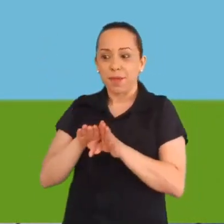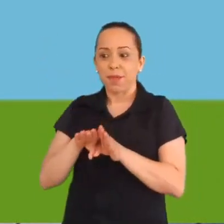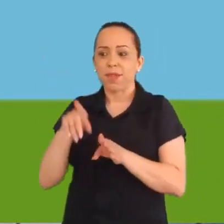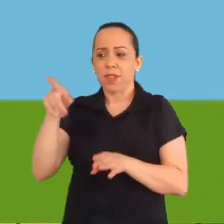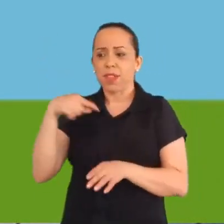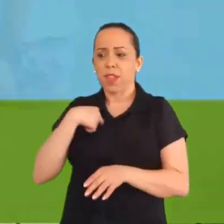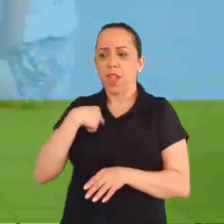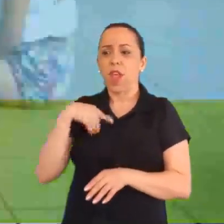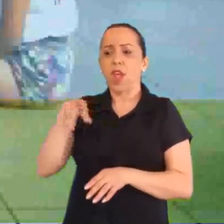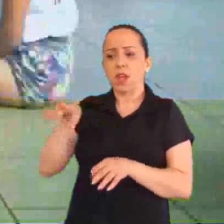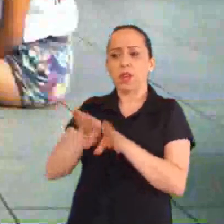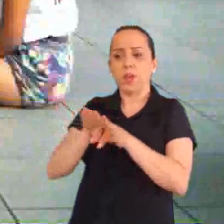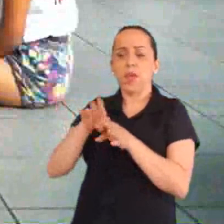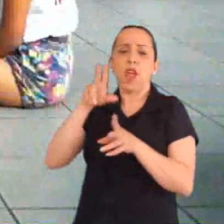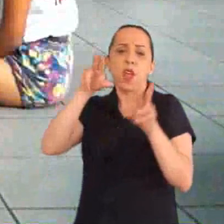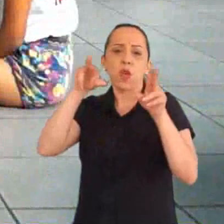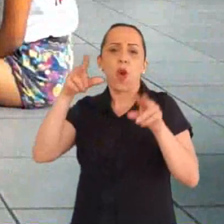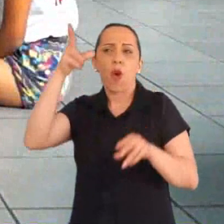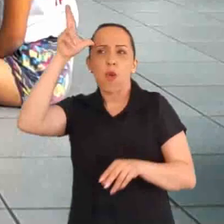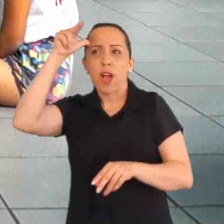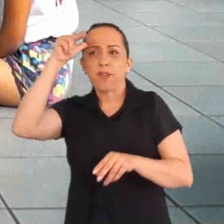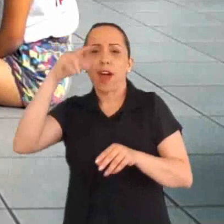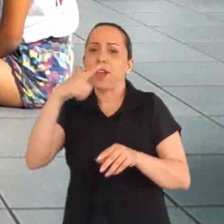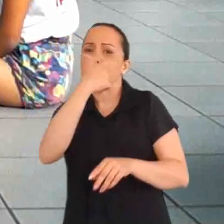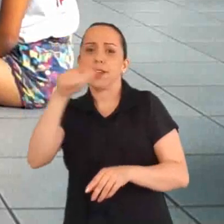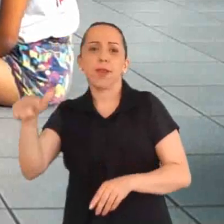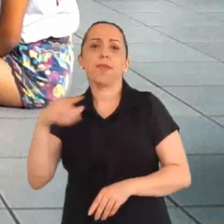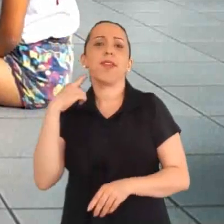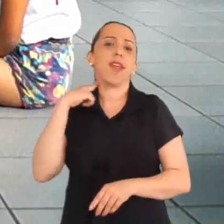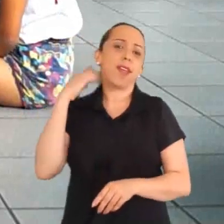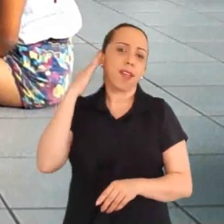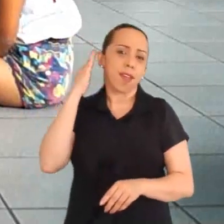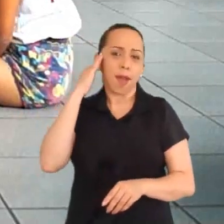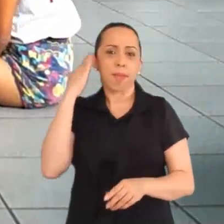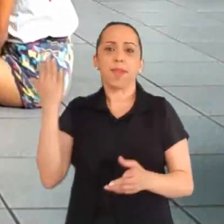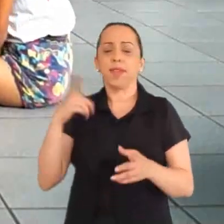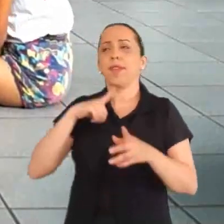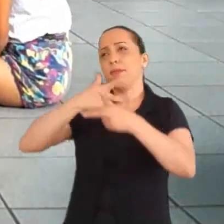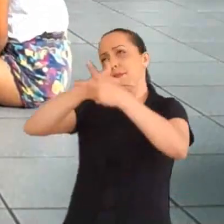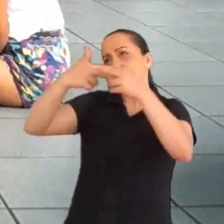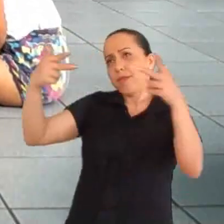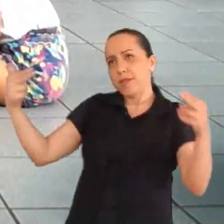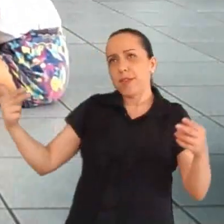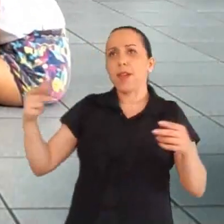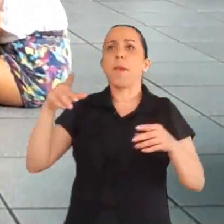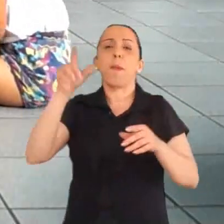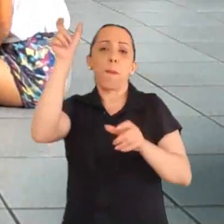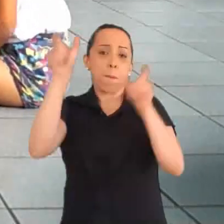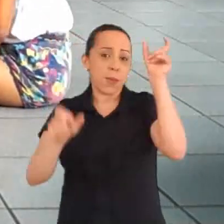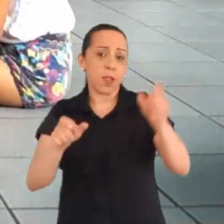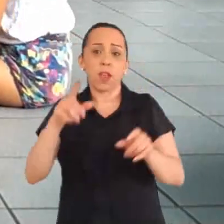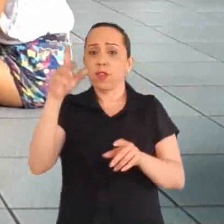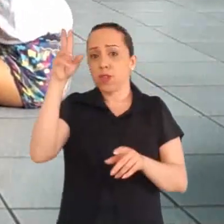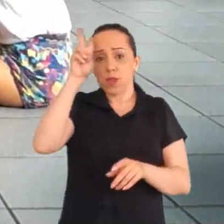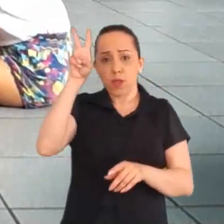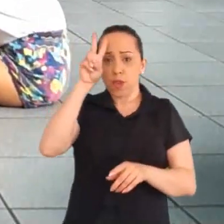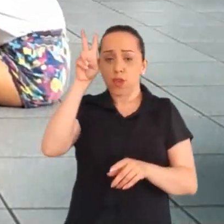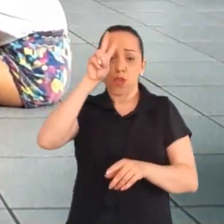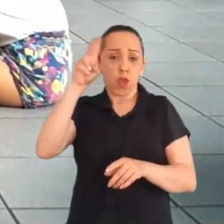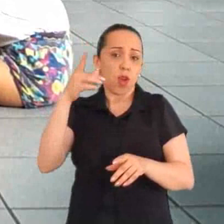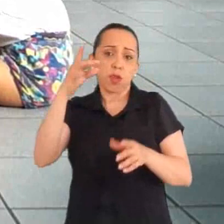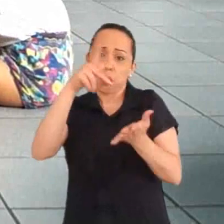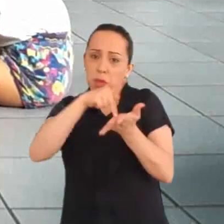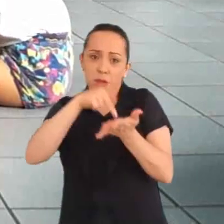É tipo um cavalo sem cabeça. Exatamente! Bom, esses personagens, eles não existem de verdade. Eles fazem parte do conto